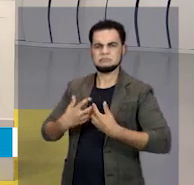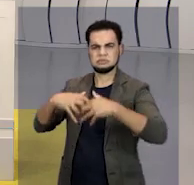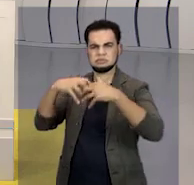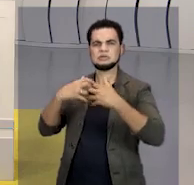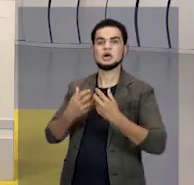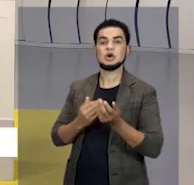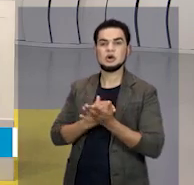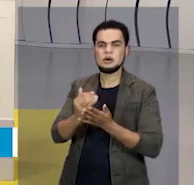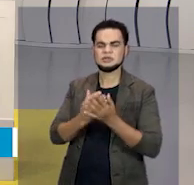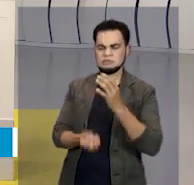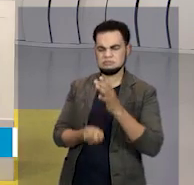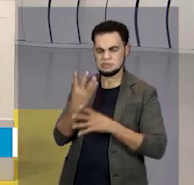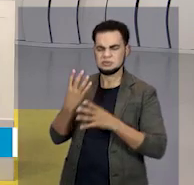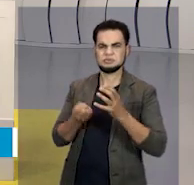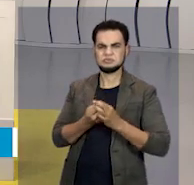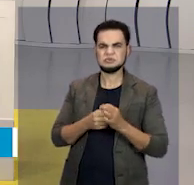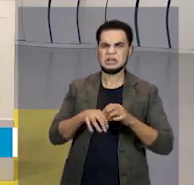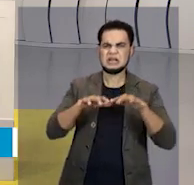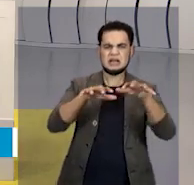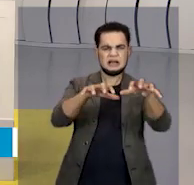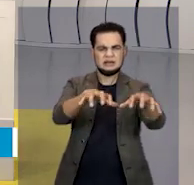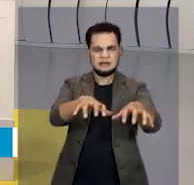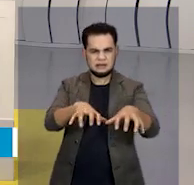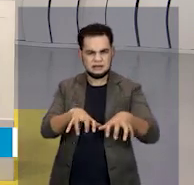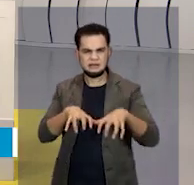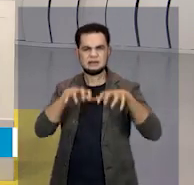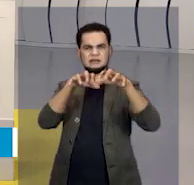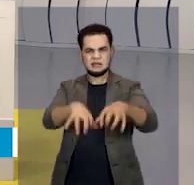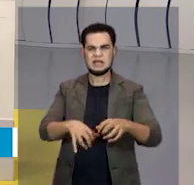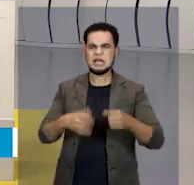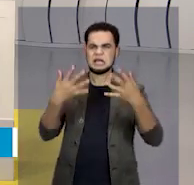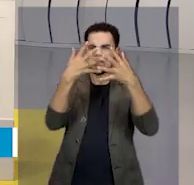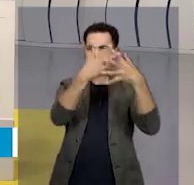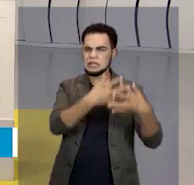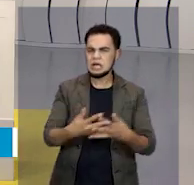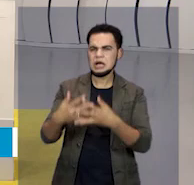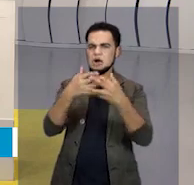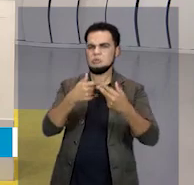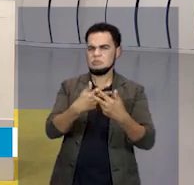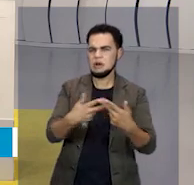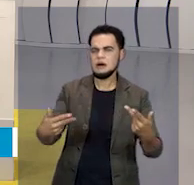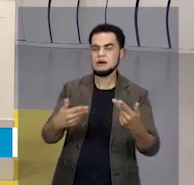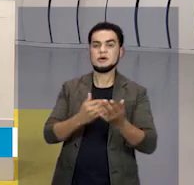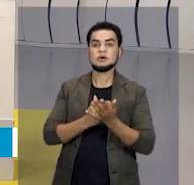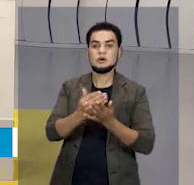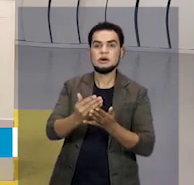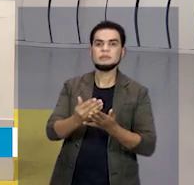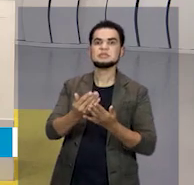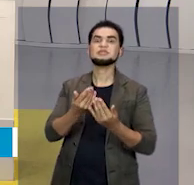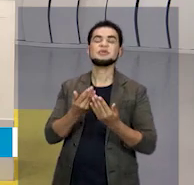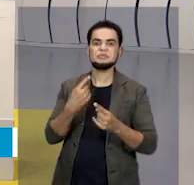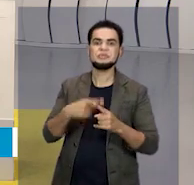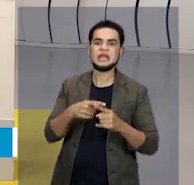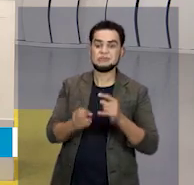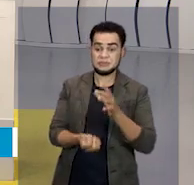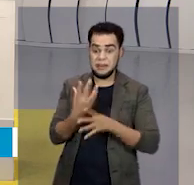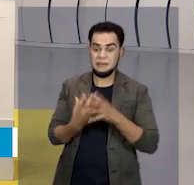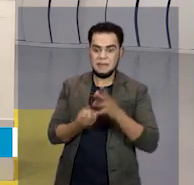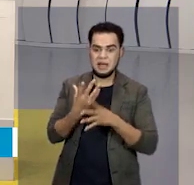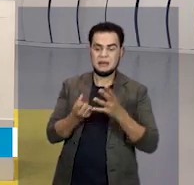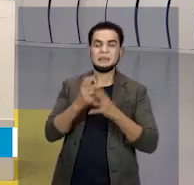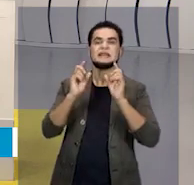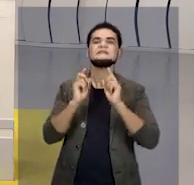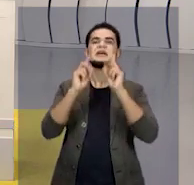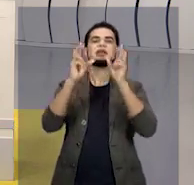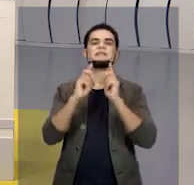vez maior aí de produtos nossos, né, para o mercado internacional, para fora, para exportação,